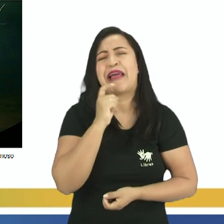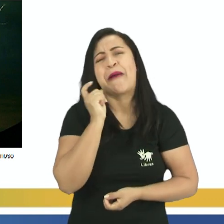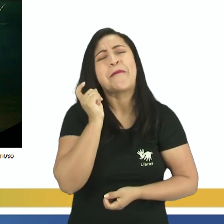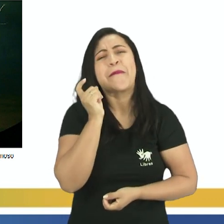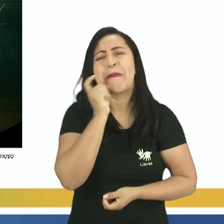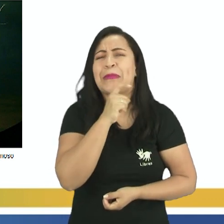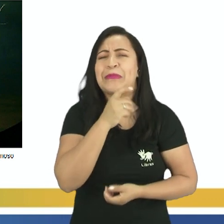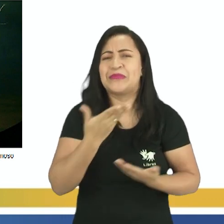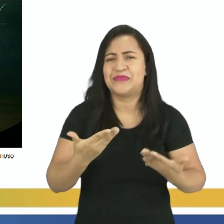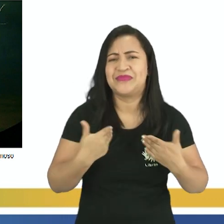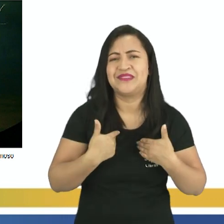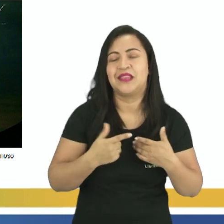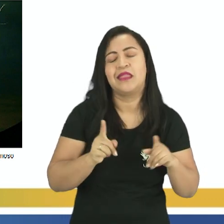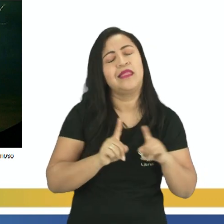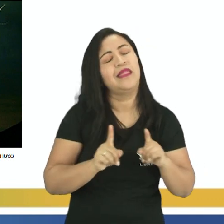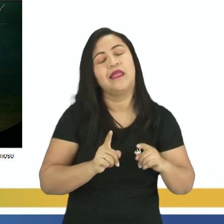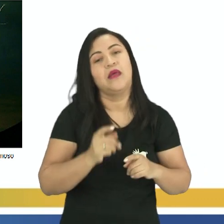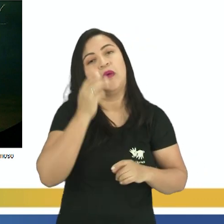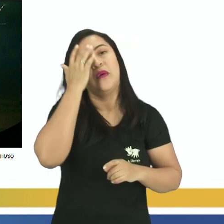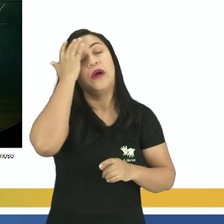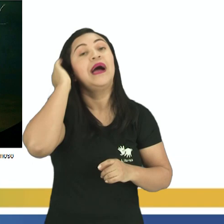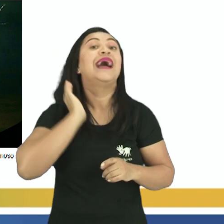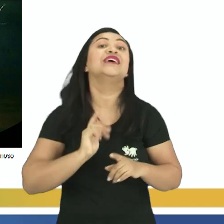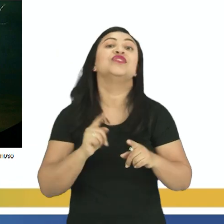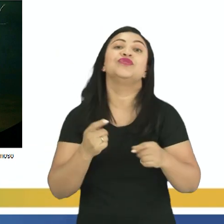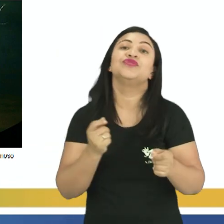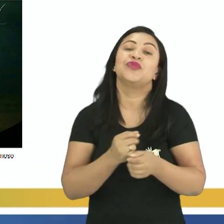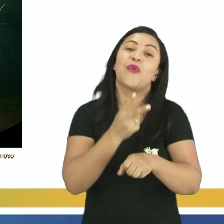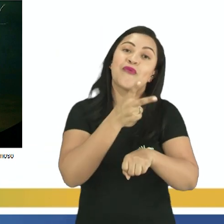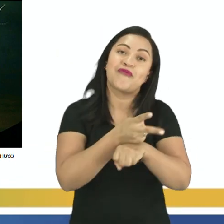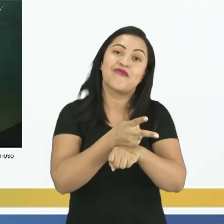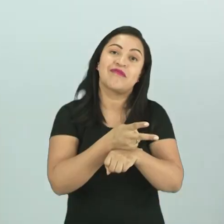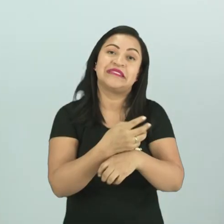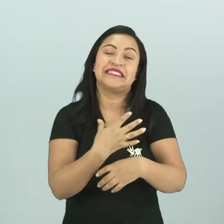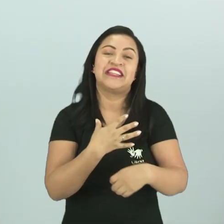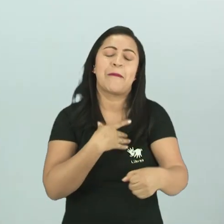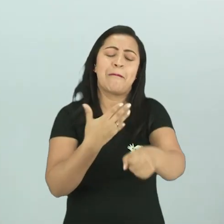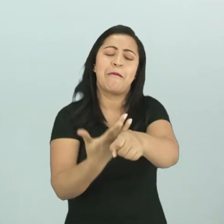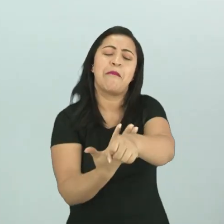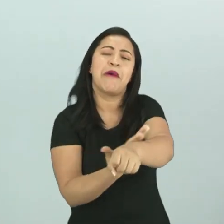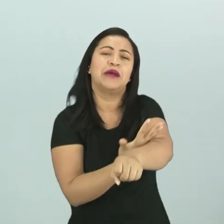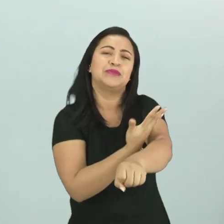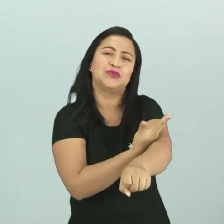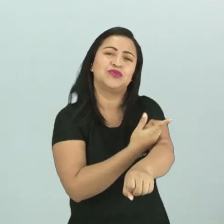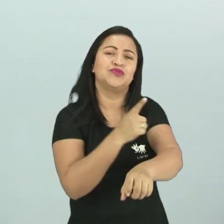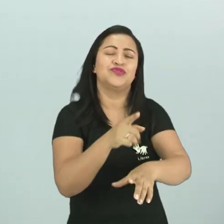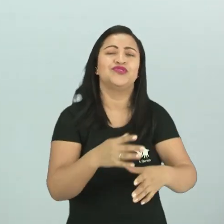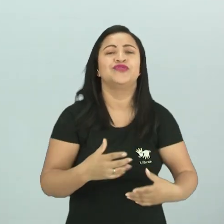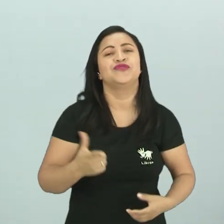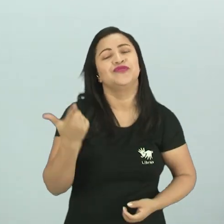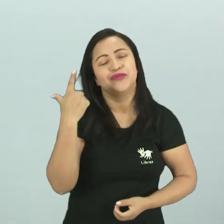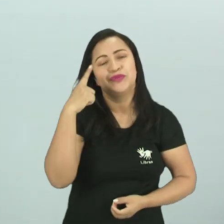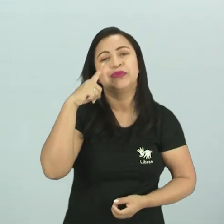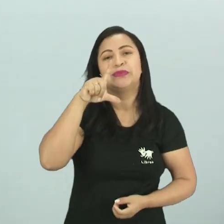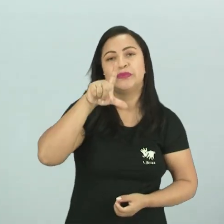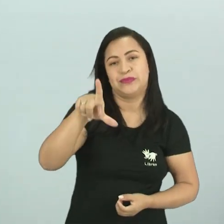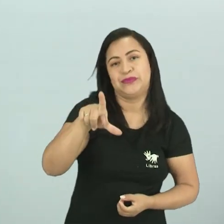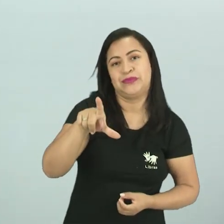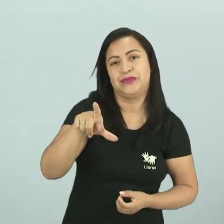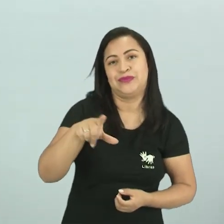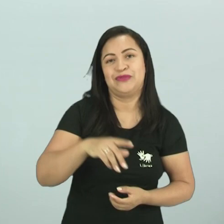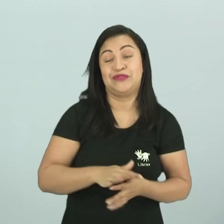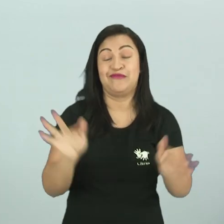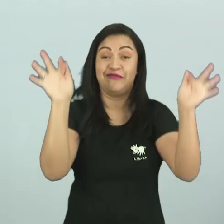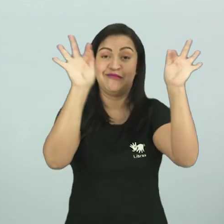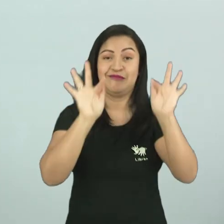O cinema ele usa esses artifícios para que o filme ele se torne mais emocionante e você tenha uma